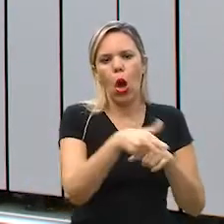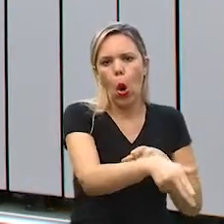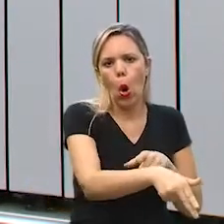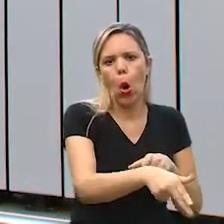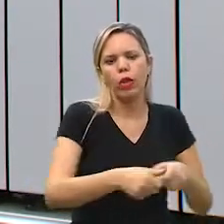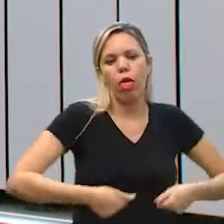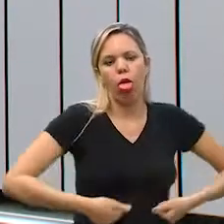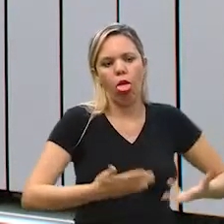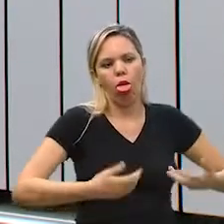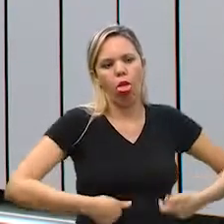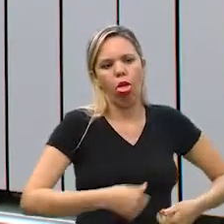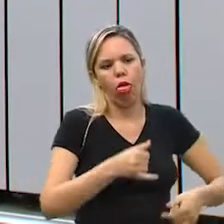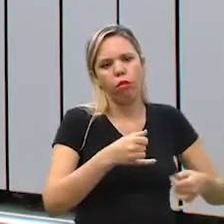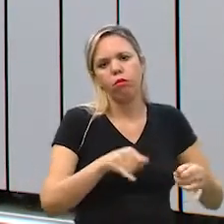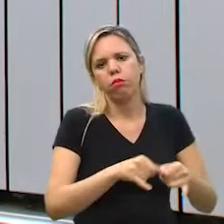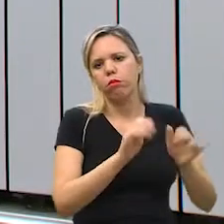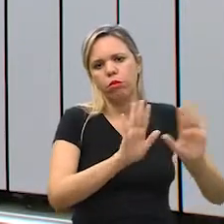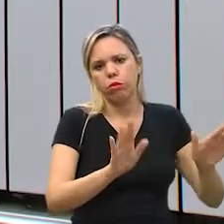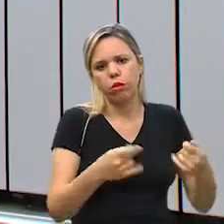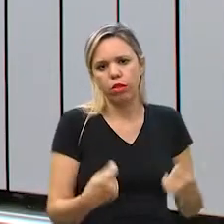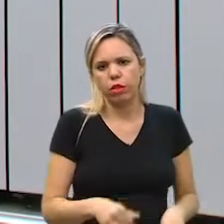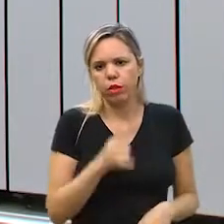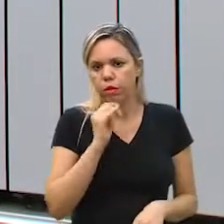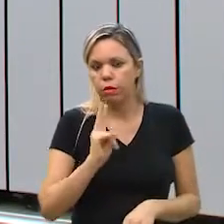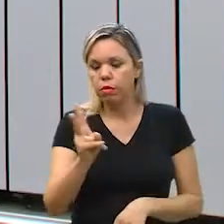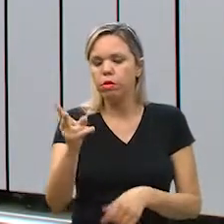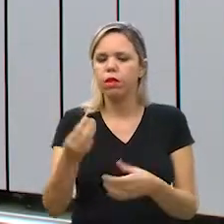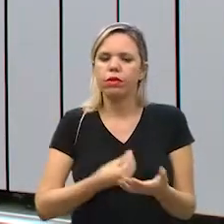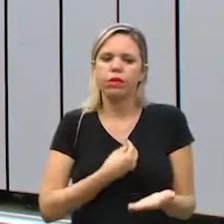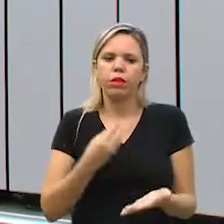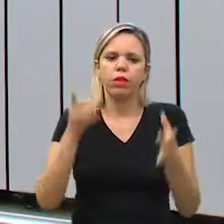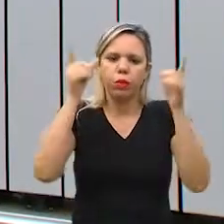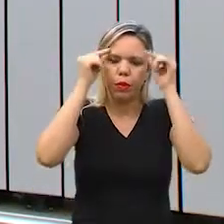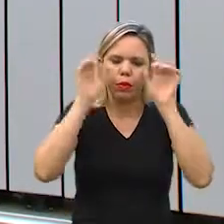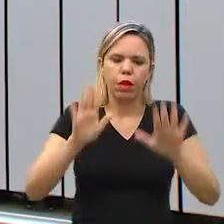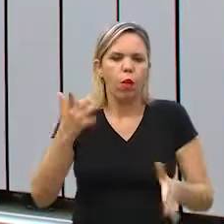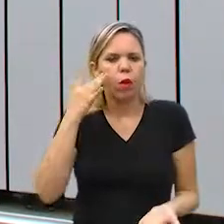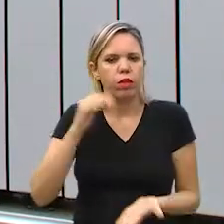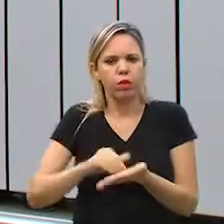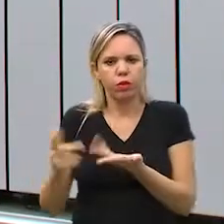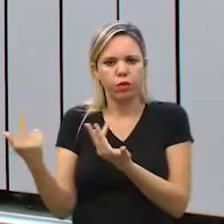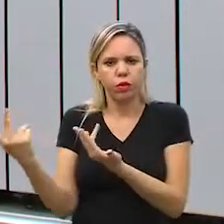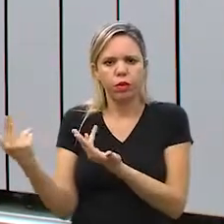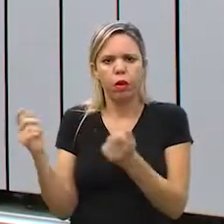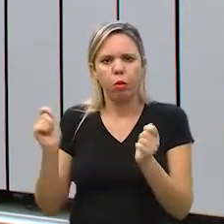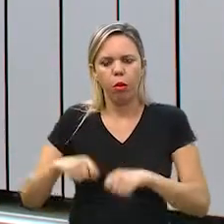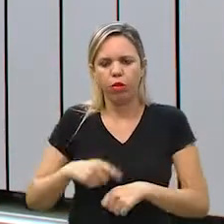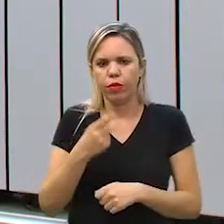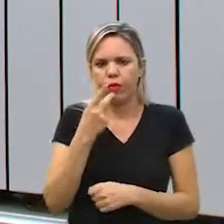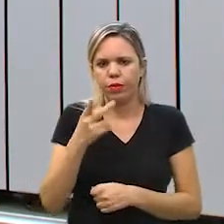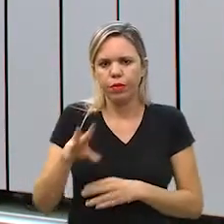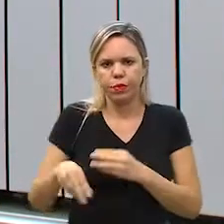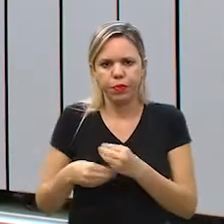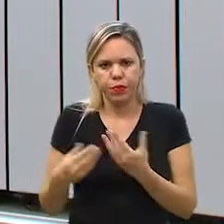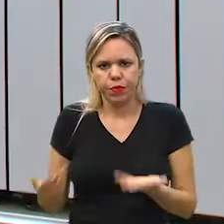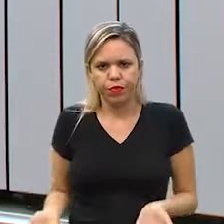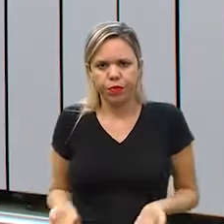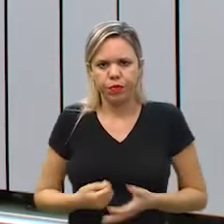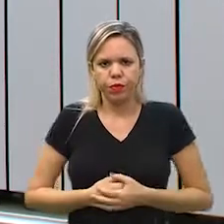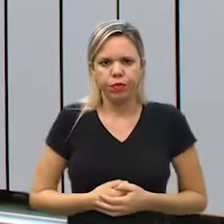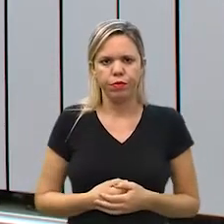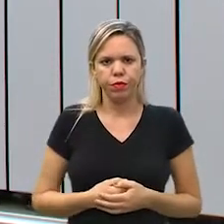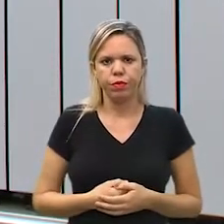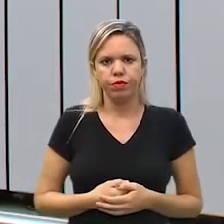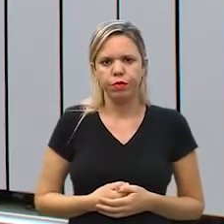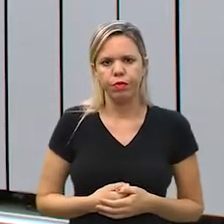orçamento onde você acha que, para poder se manter. Acho que o secretário Caiado pode até